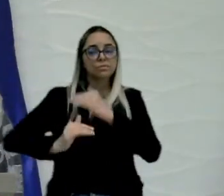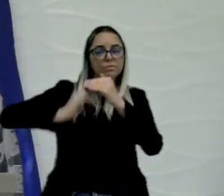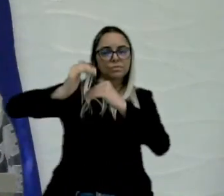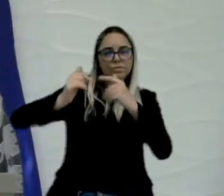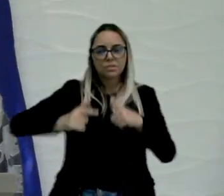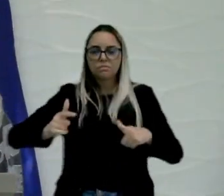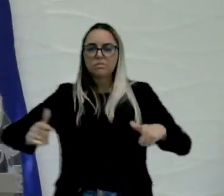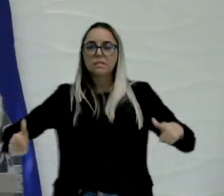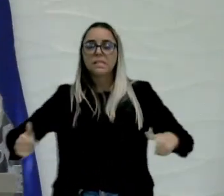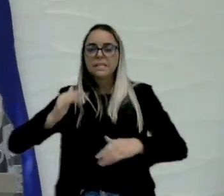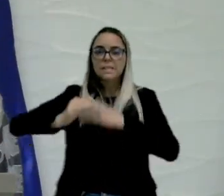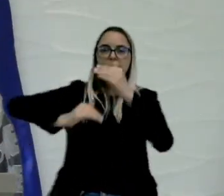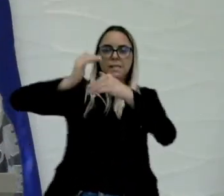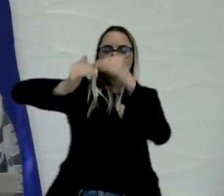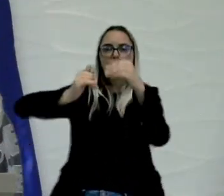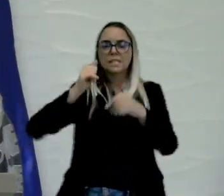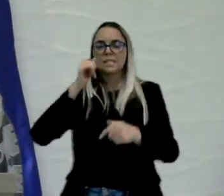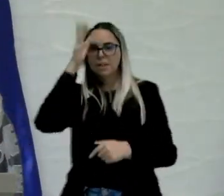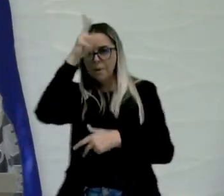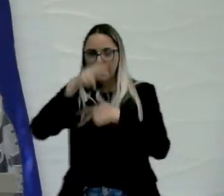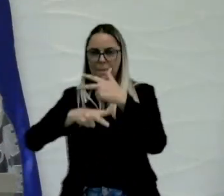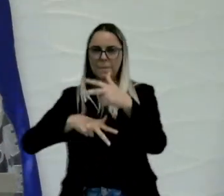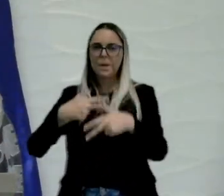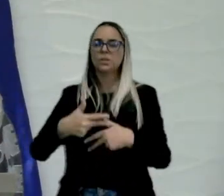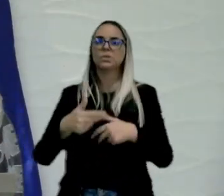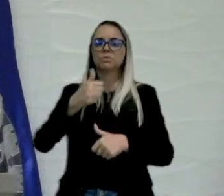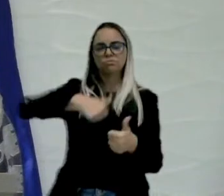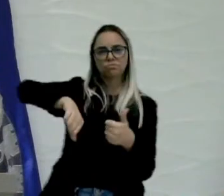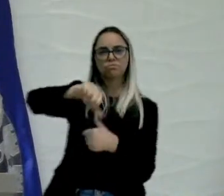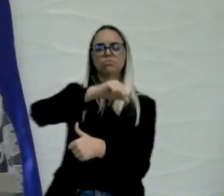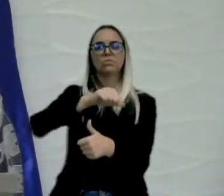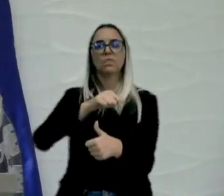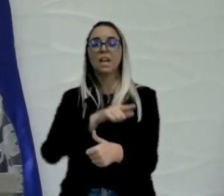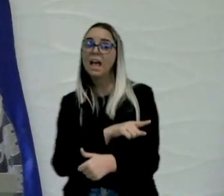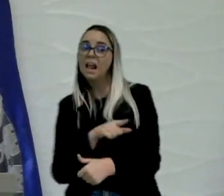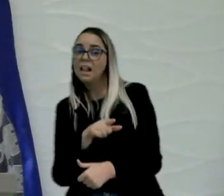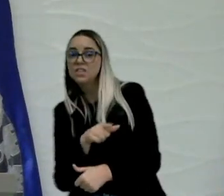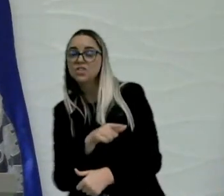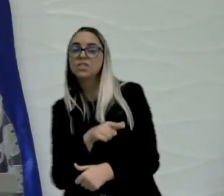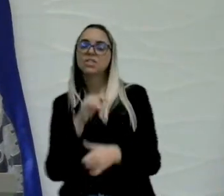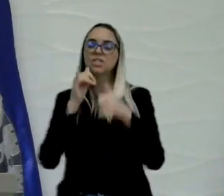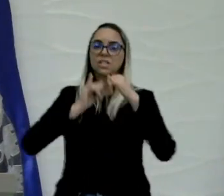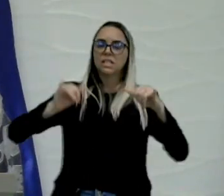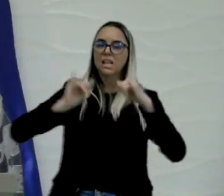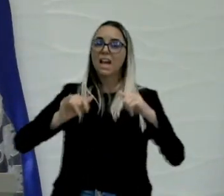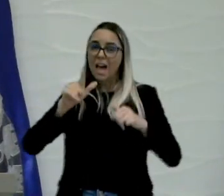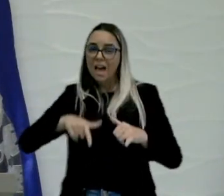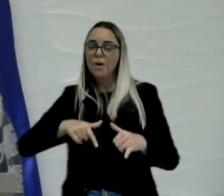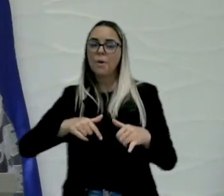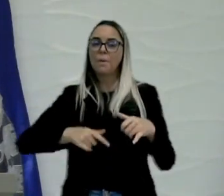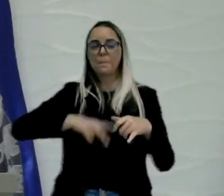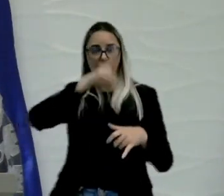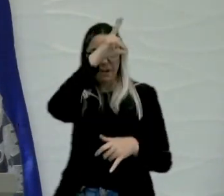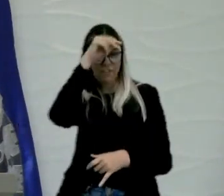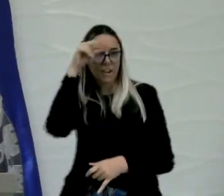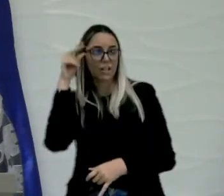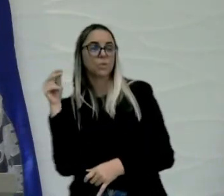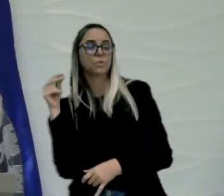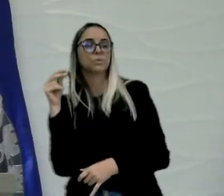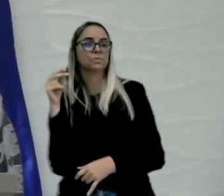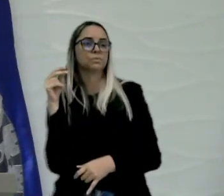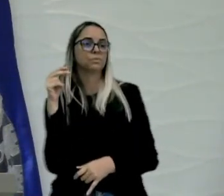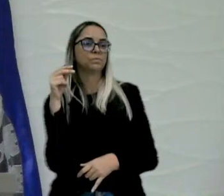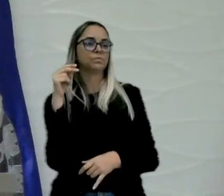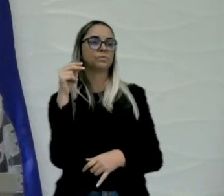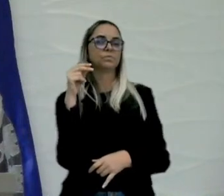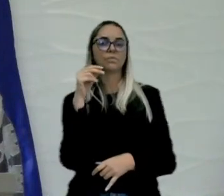Bento Esse prefeito tá reconstruindo São Bento que eles dizem é o prefeito que deixou o Sens